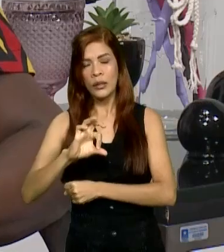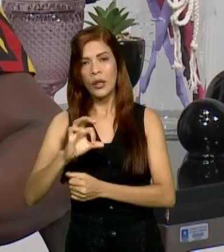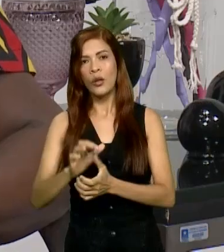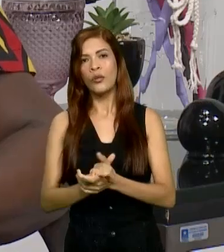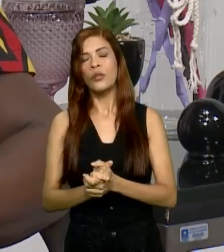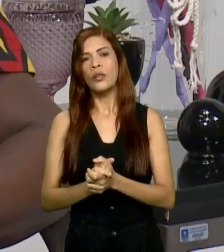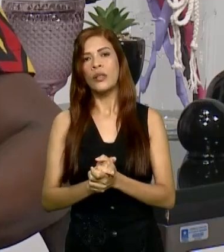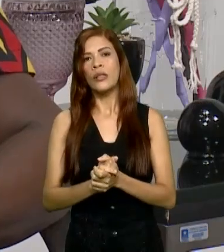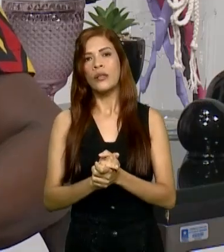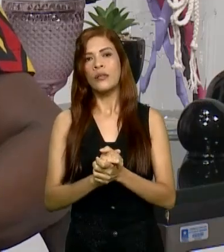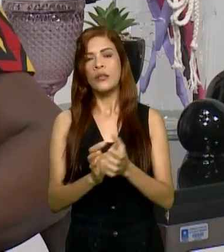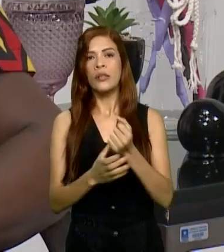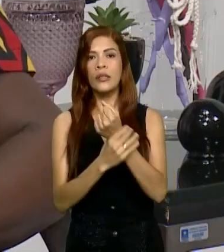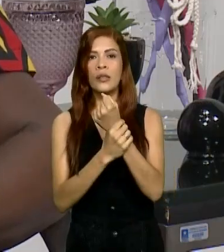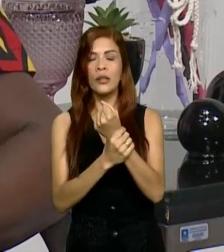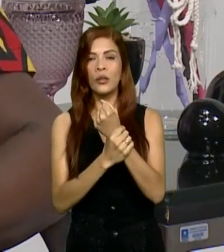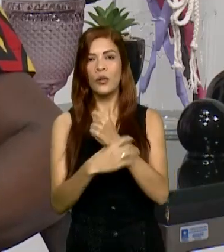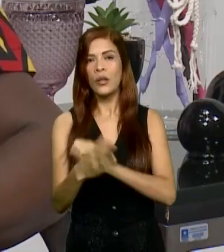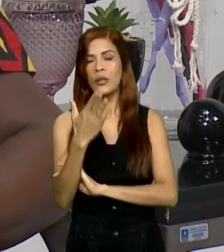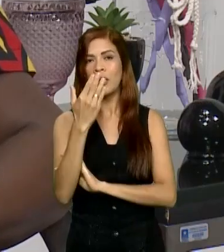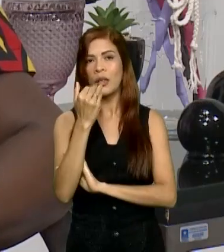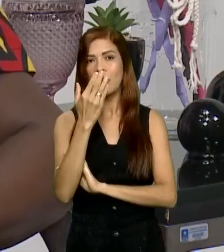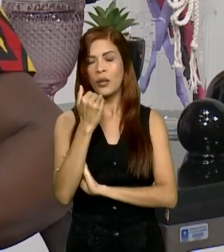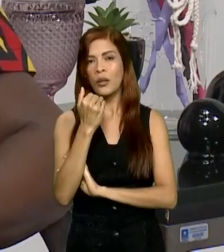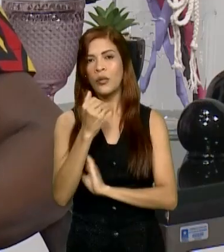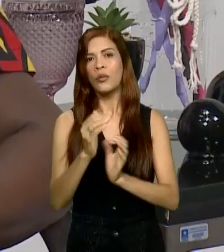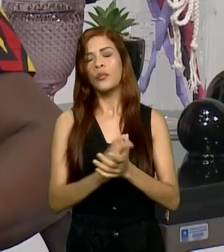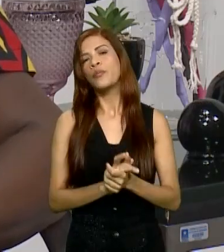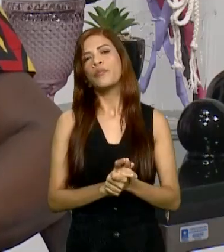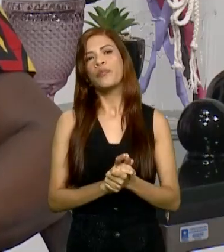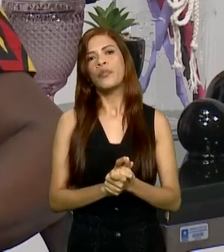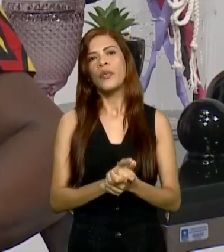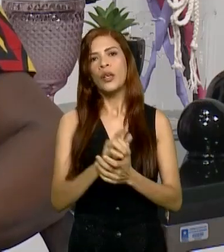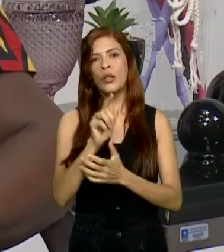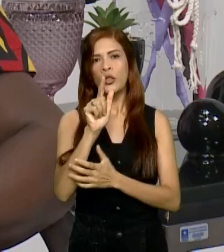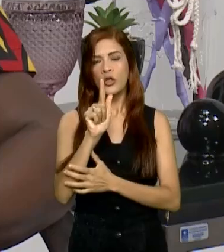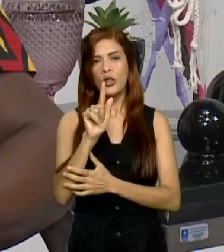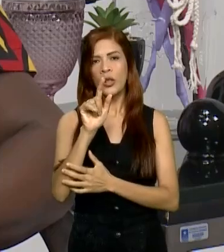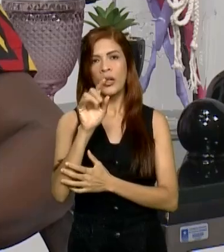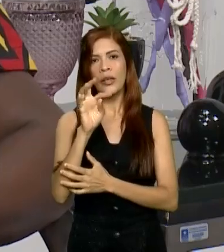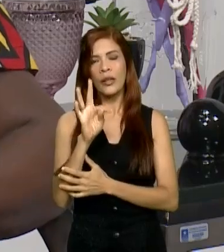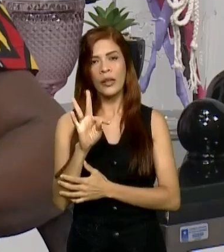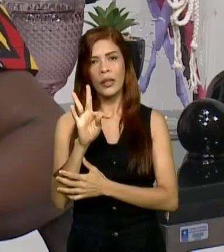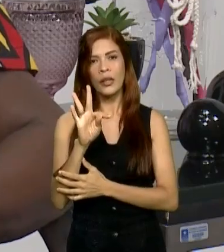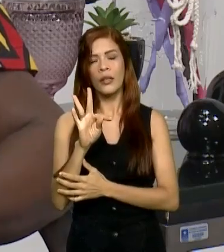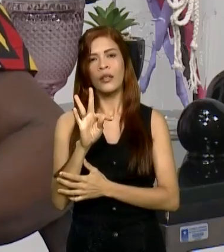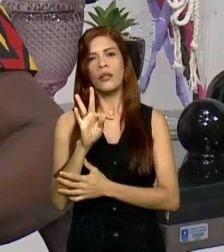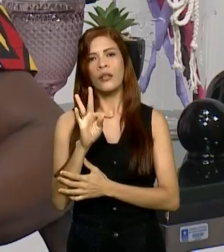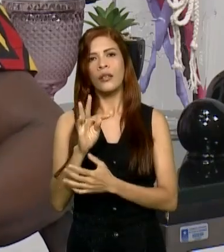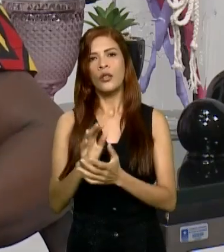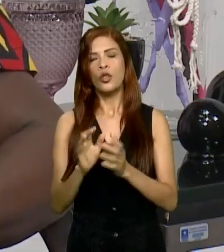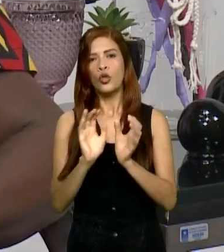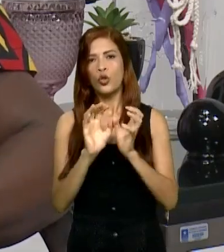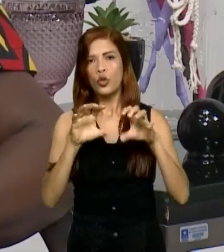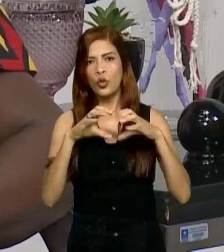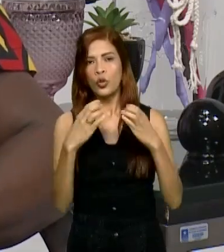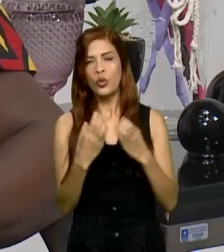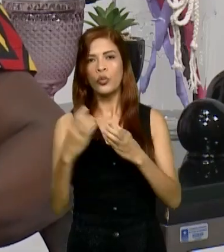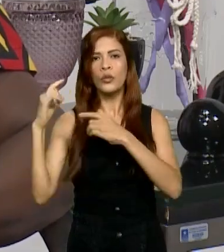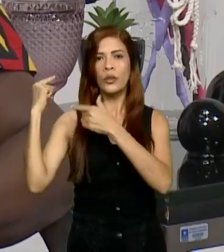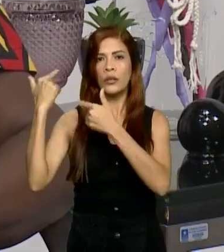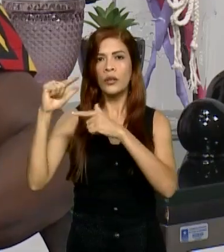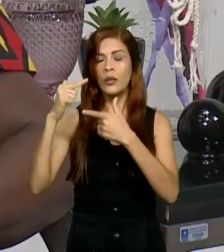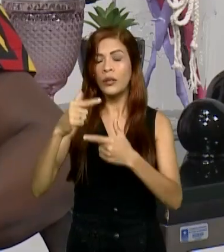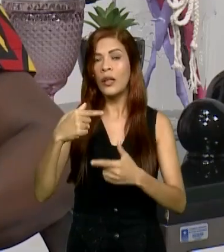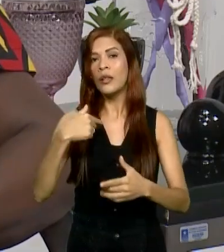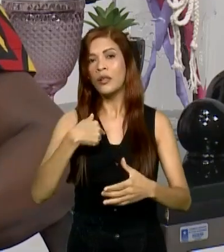de Segurança Alimentar, através do GT de Povos e Comunidade Tradicional, no qual eu era integrante,